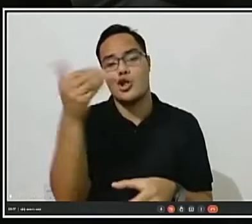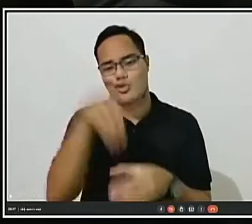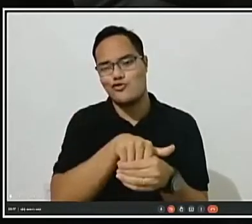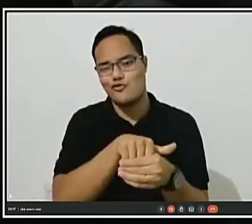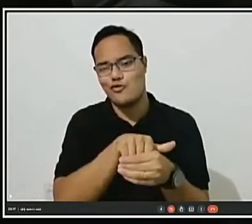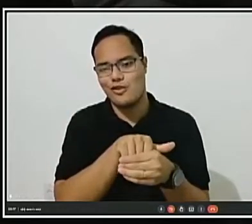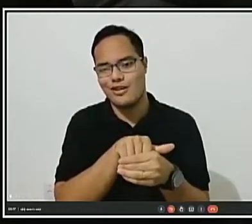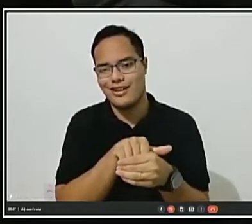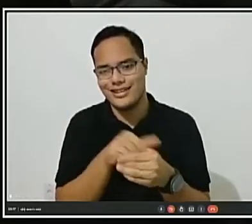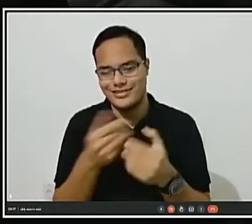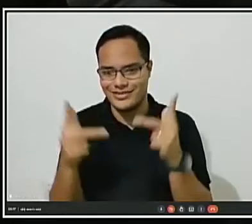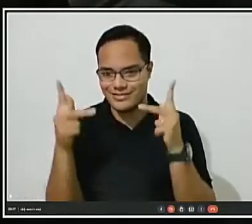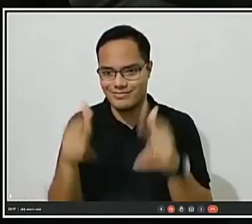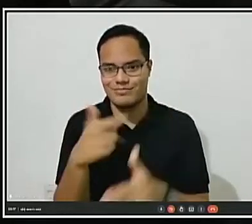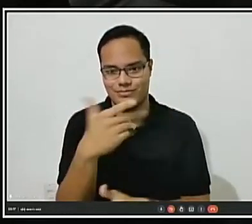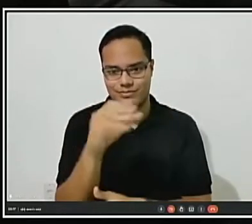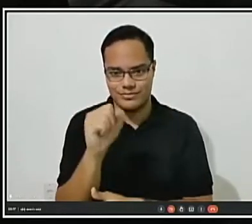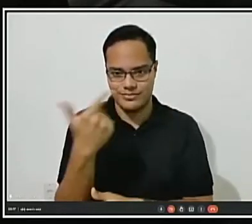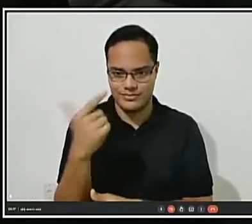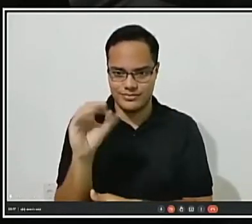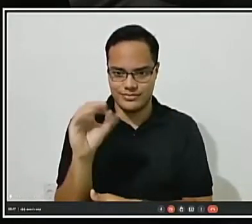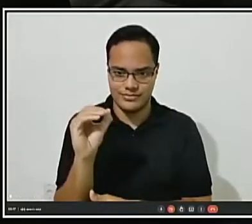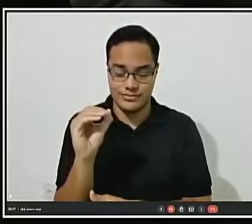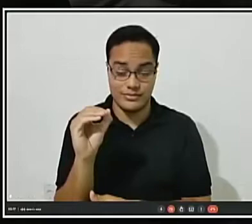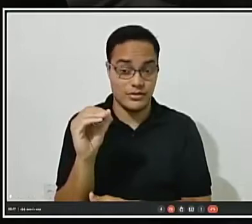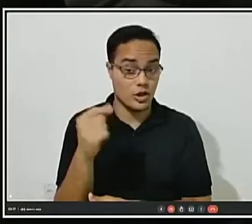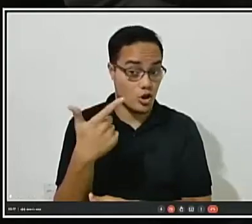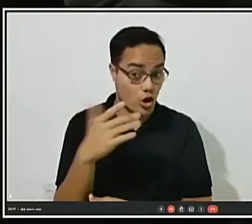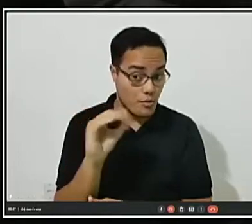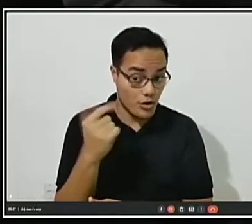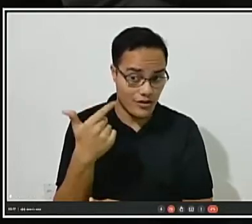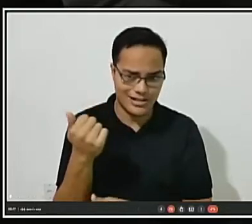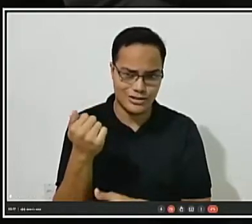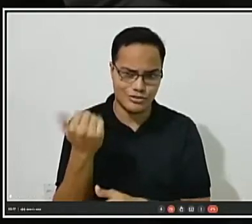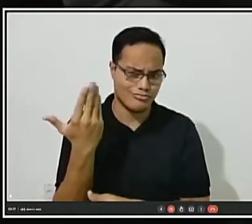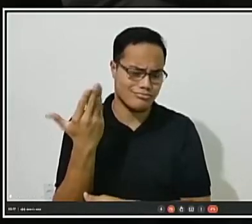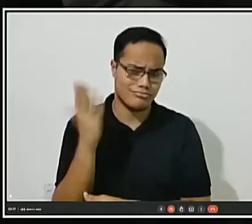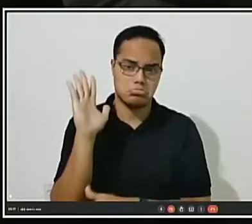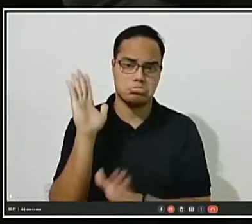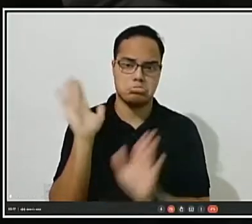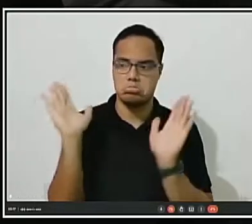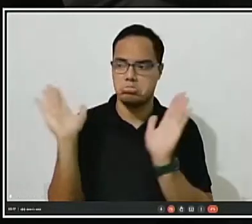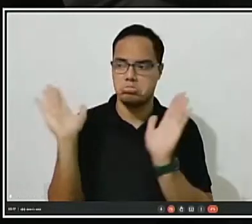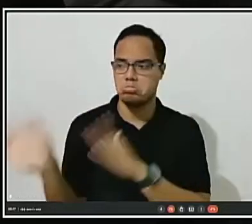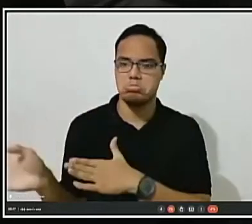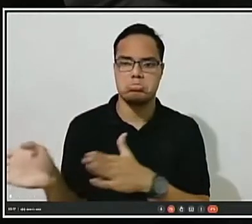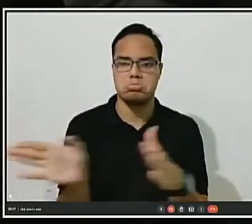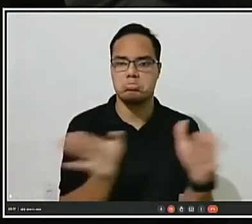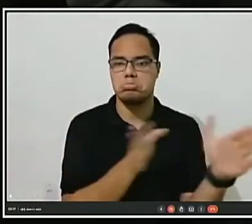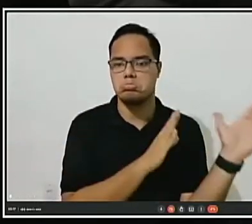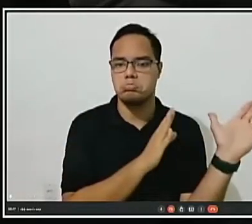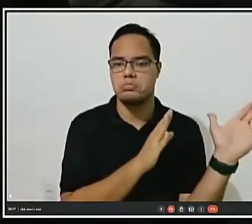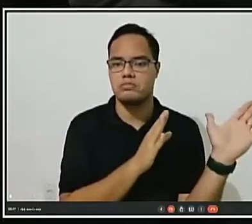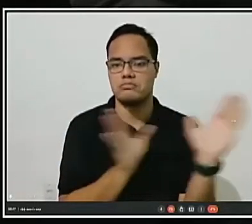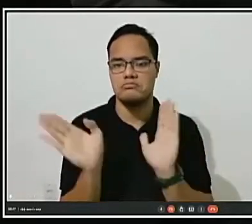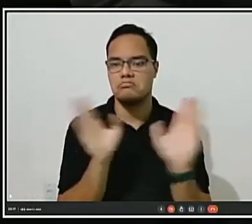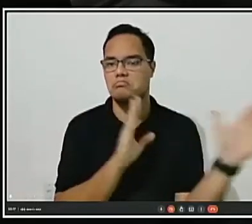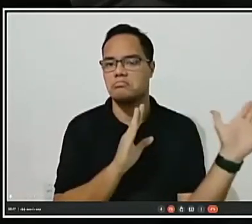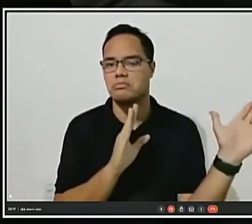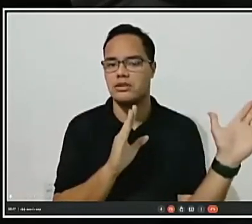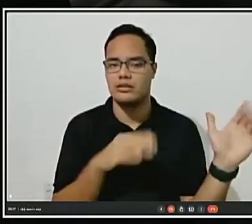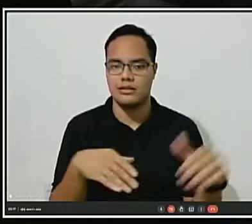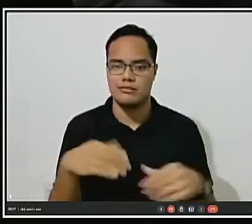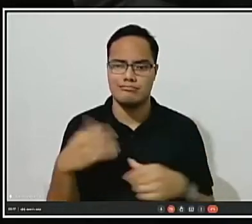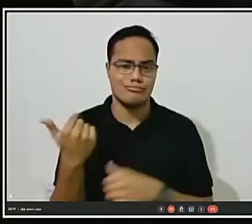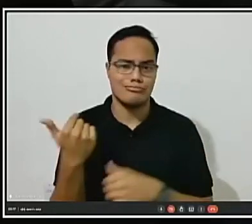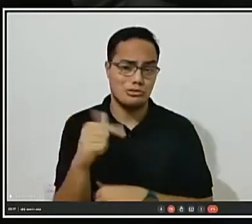em 2020. 2021 passou batido. Por quê? Porque não tinha eleição em 2020, né? A gente tem que acabar com esse